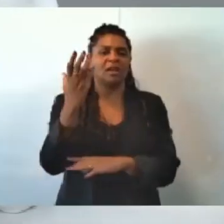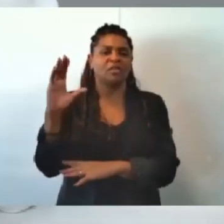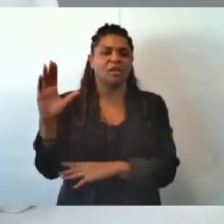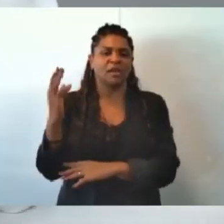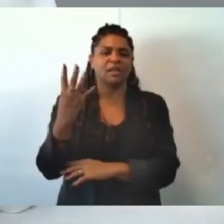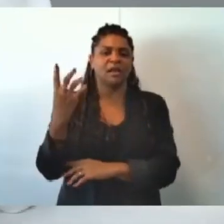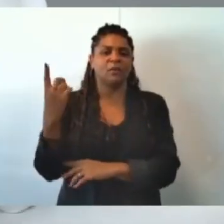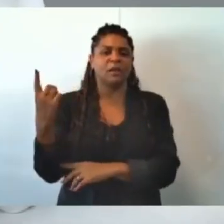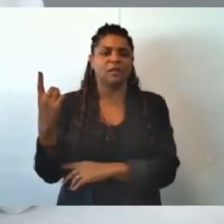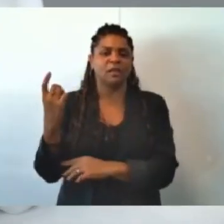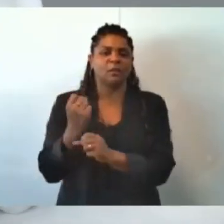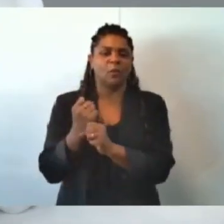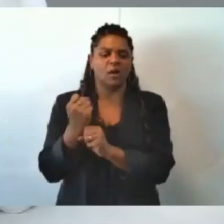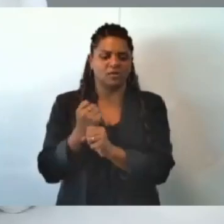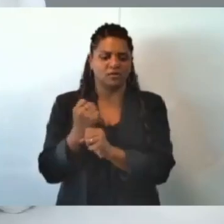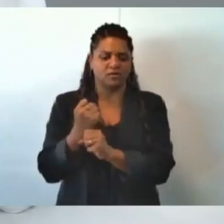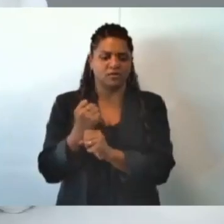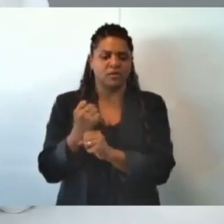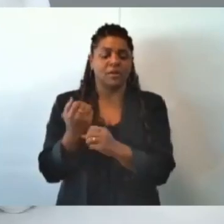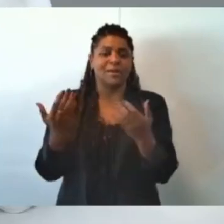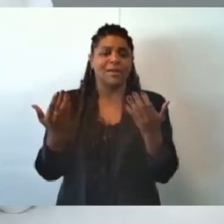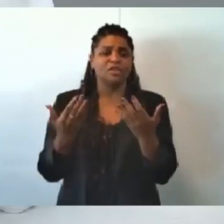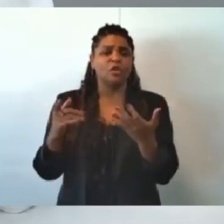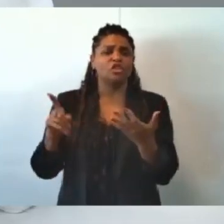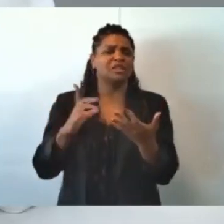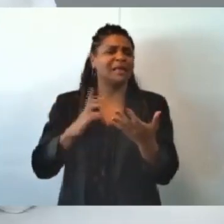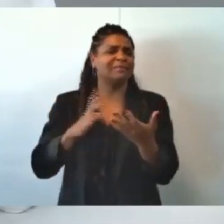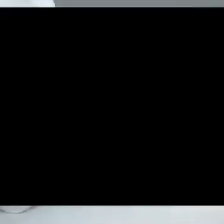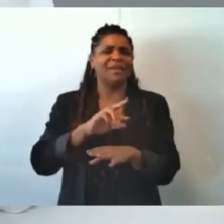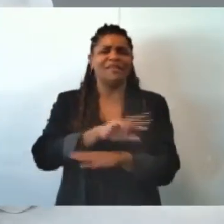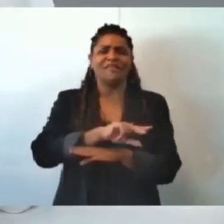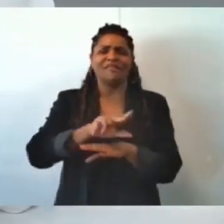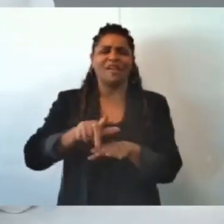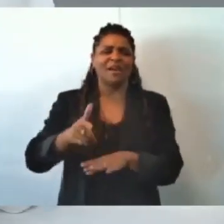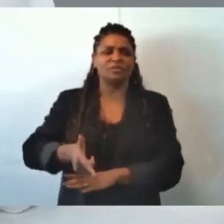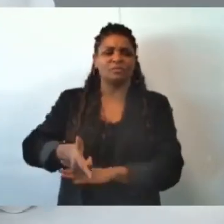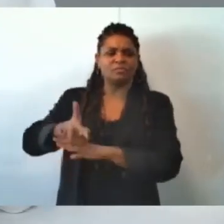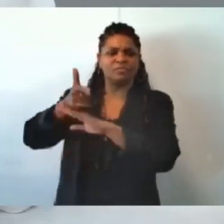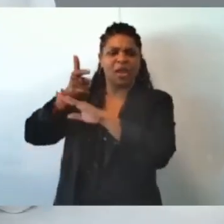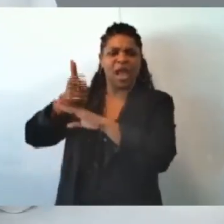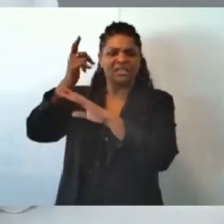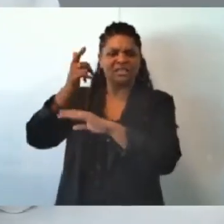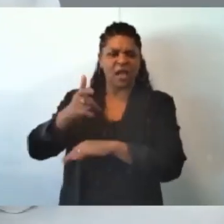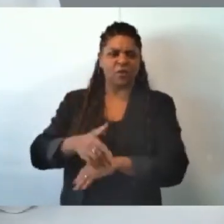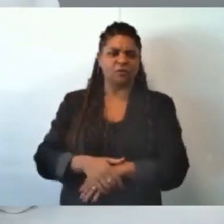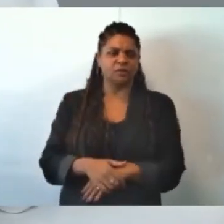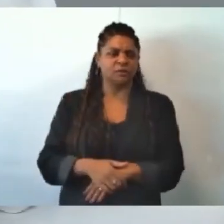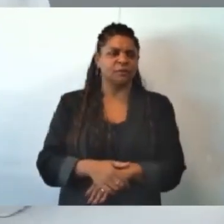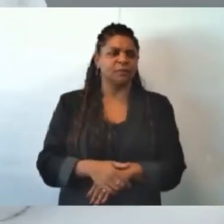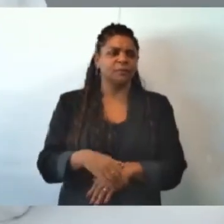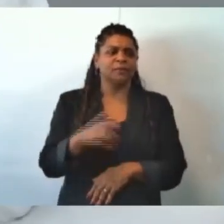rua, assaltos, pelo menos do meu lado lá, entre Baturité, Araripe, as ruas, que é mais minha...